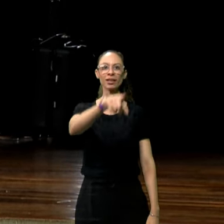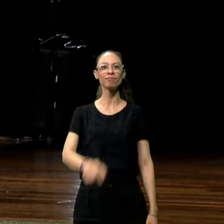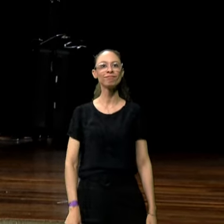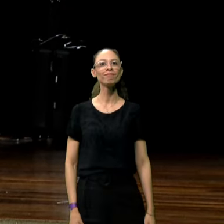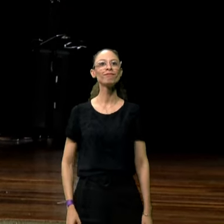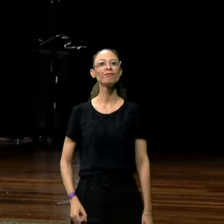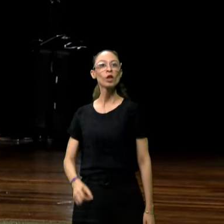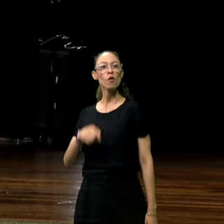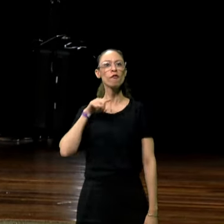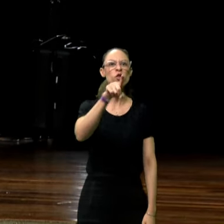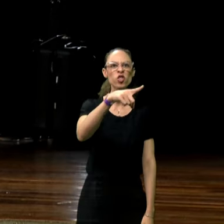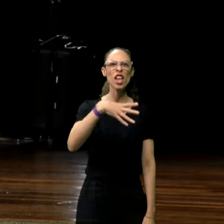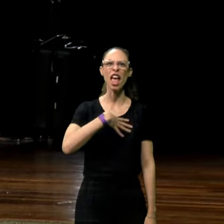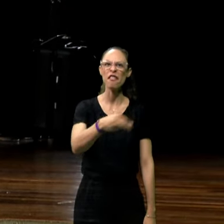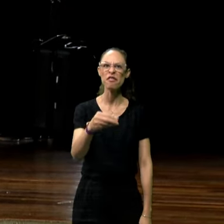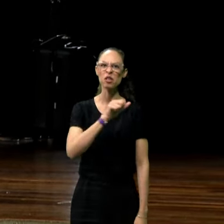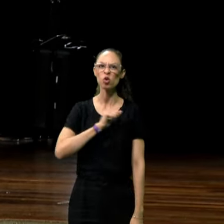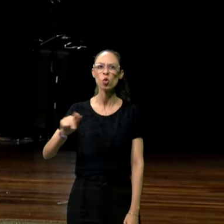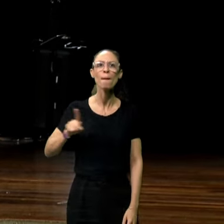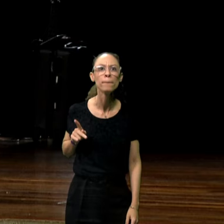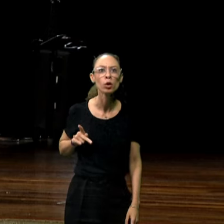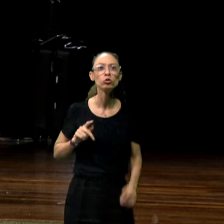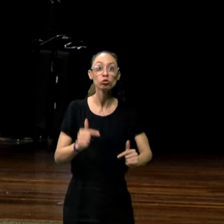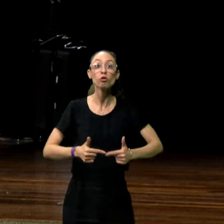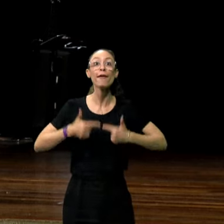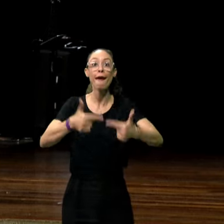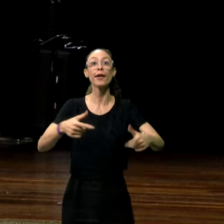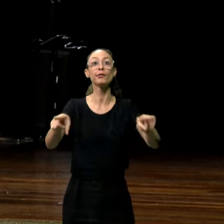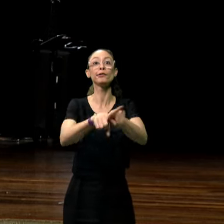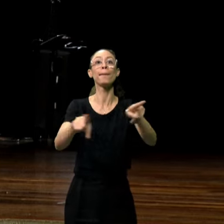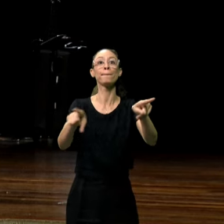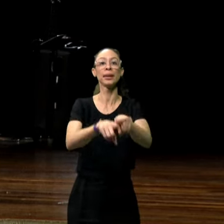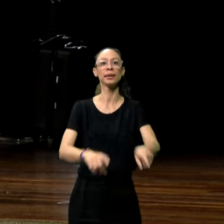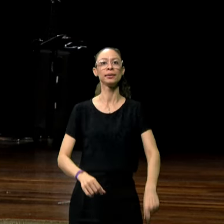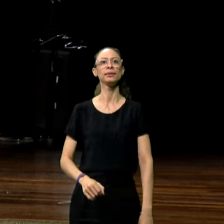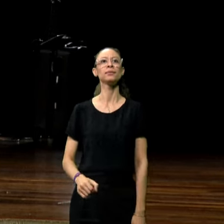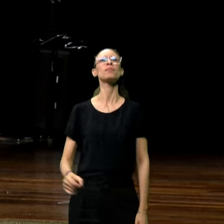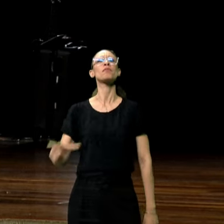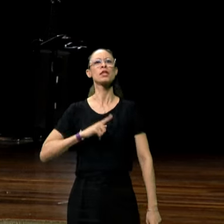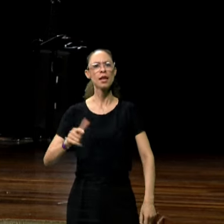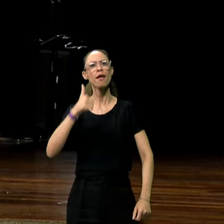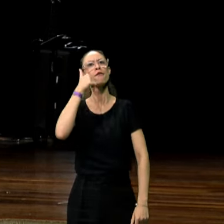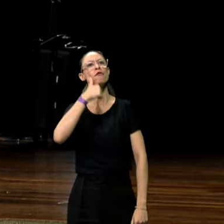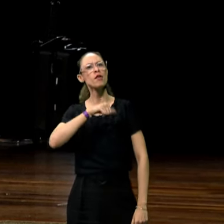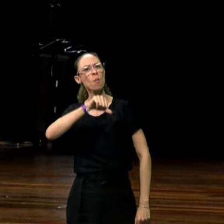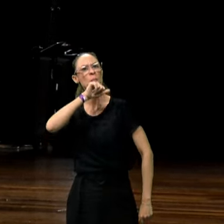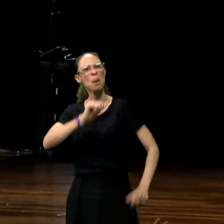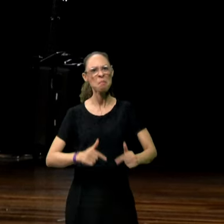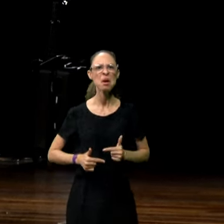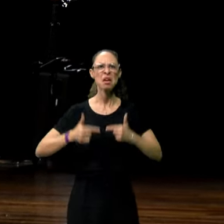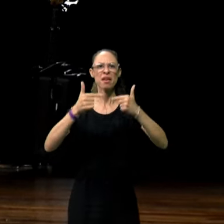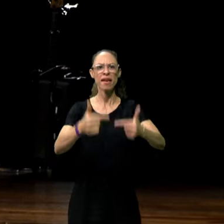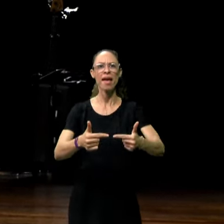Ou vocês não são filhos de um apóstolo guerreiro, que também teve uma mãe guerreira,